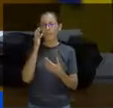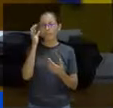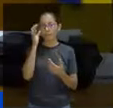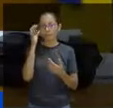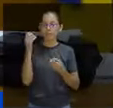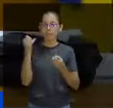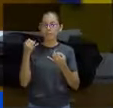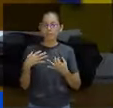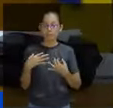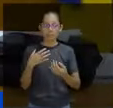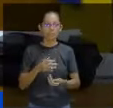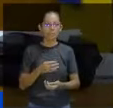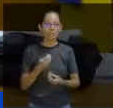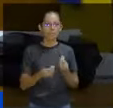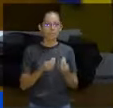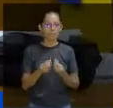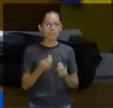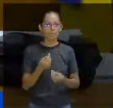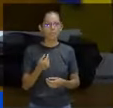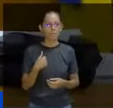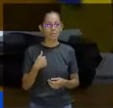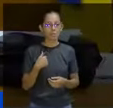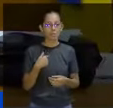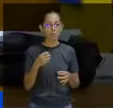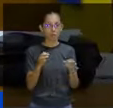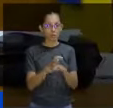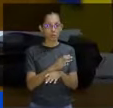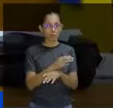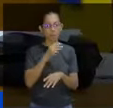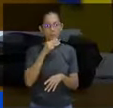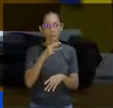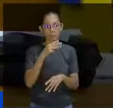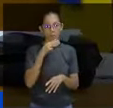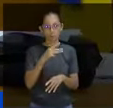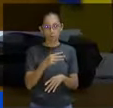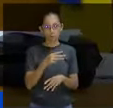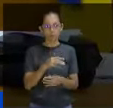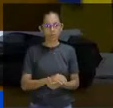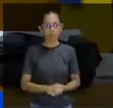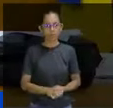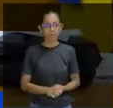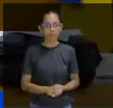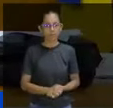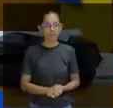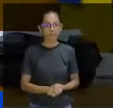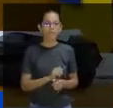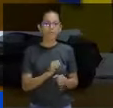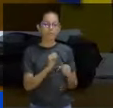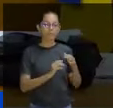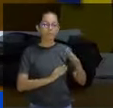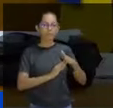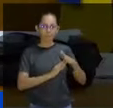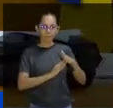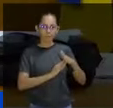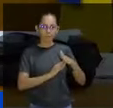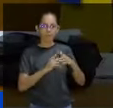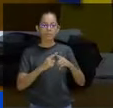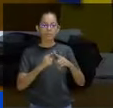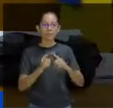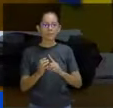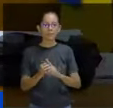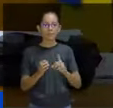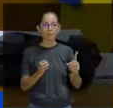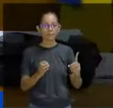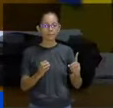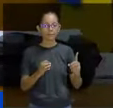caso, o meu biênio que terminaria em março, completa após o meu retorno, ou seja, eu retorno pelo nosso regimento